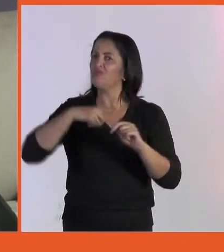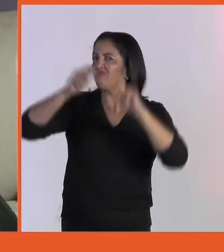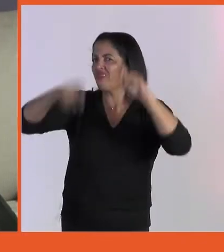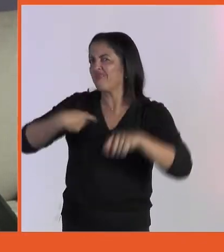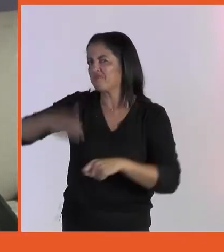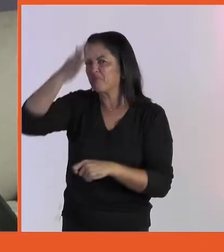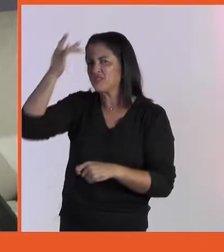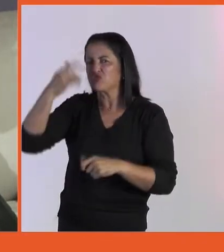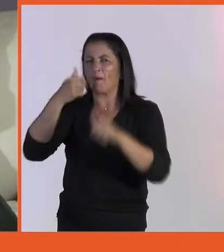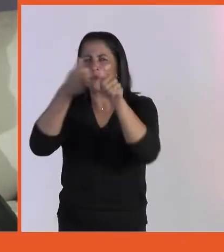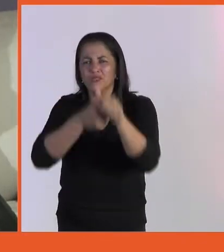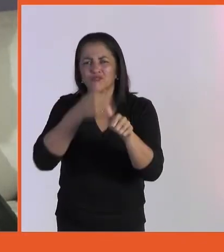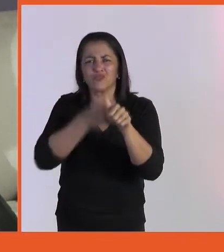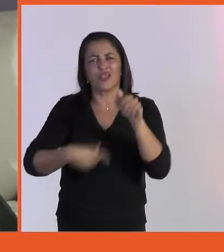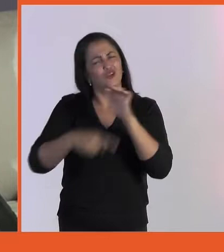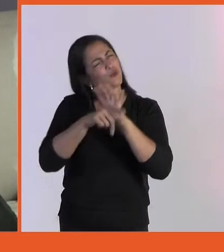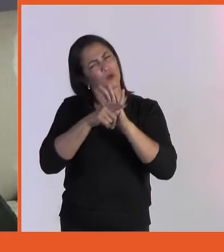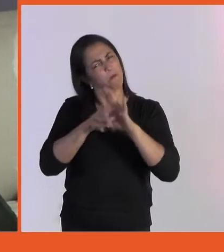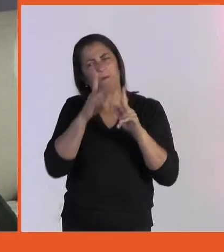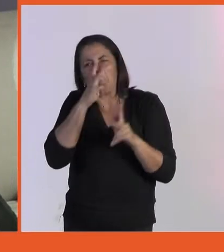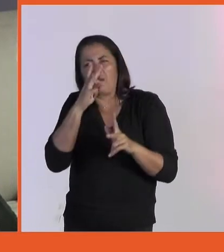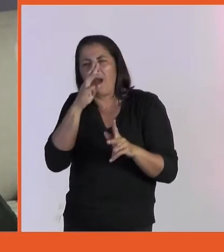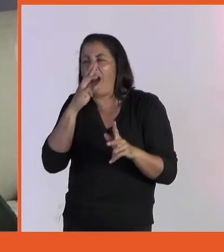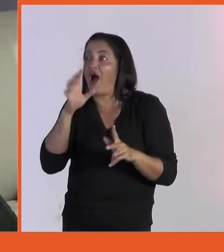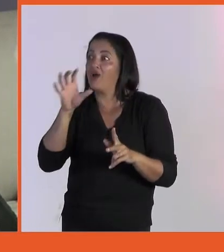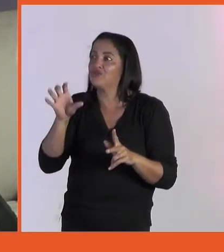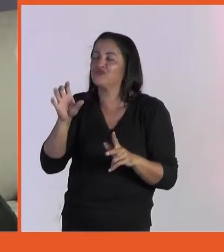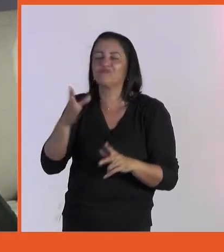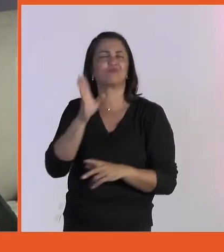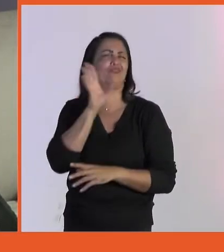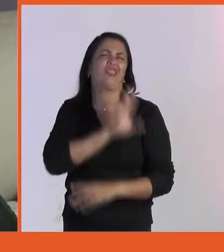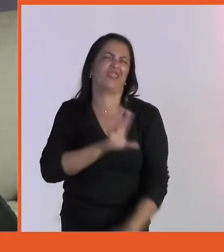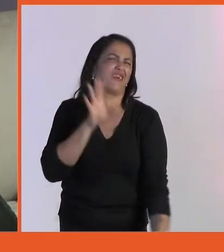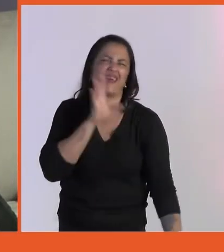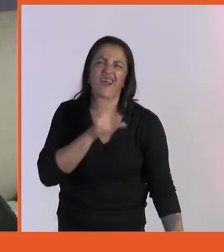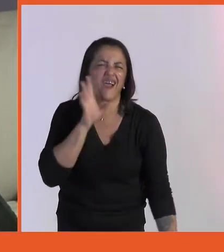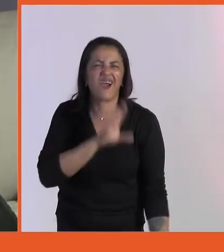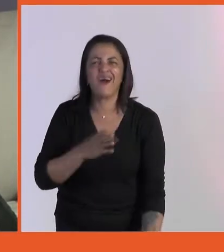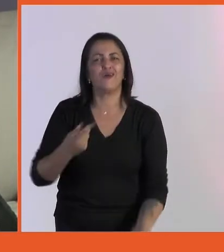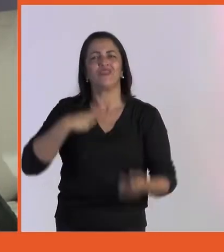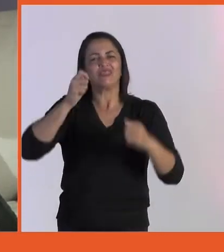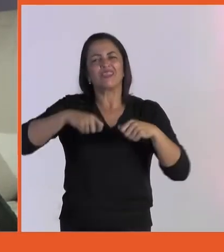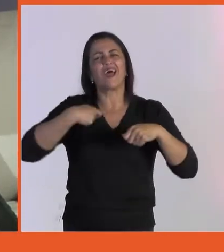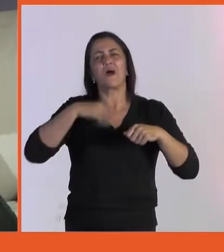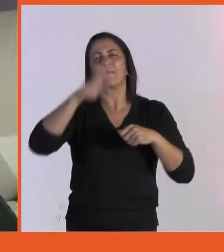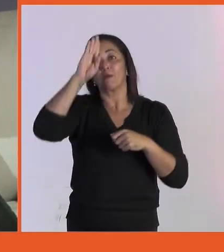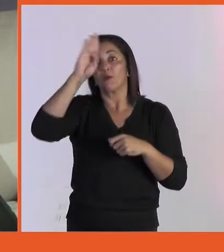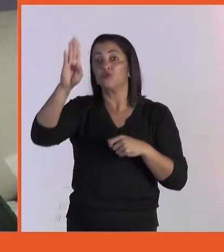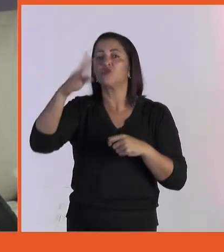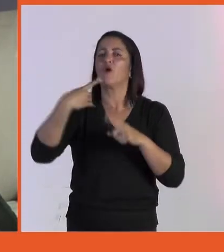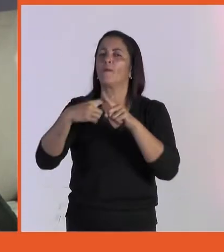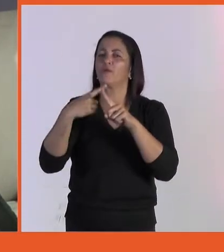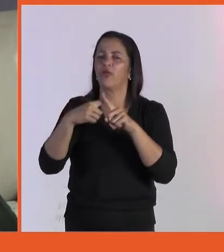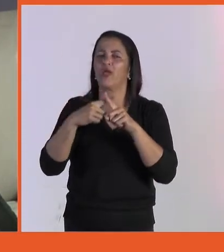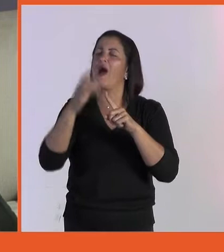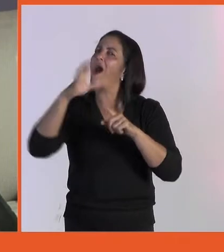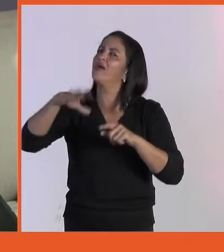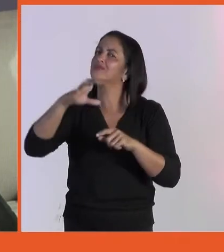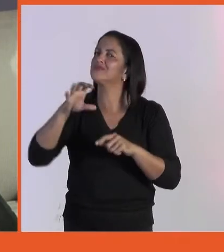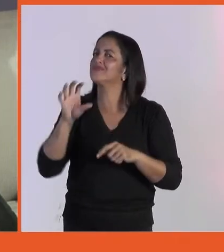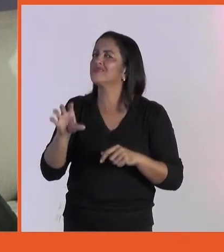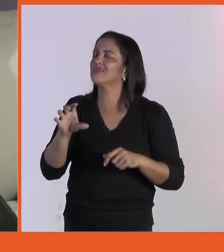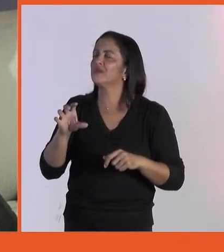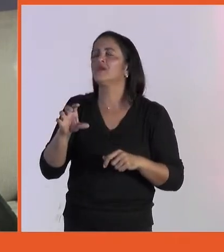personagem que você criou. Por isso que eu acho que é muito legal. Não acho que é primordial. Mas eu, pelo menos, gosto de criadores assim. Que